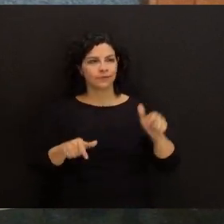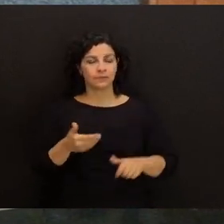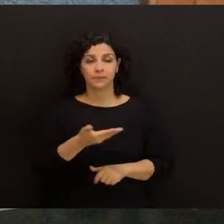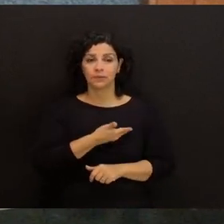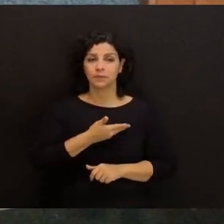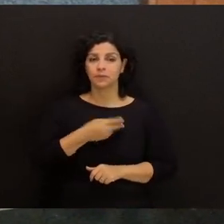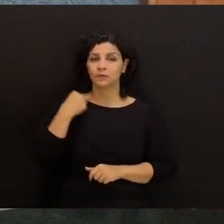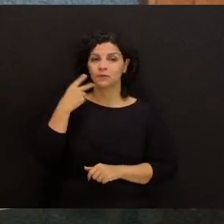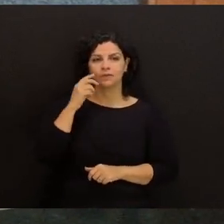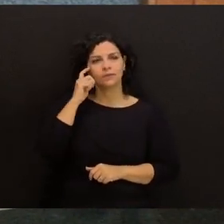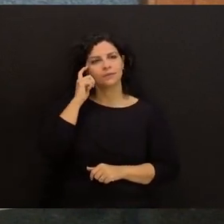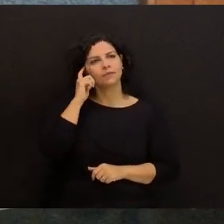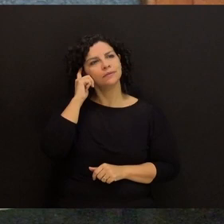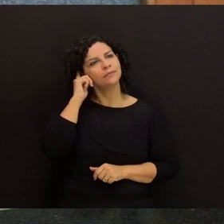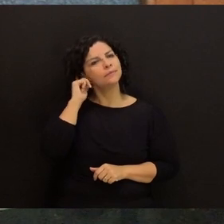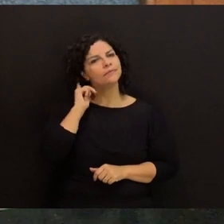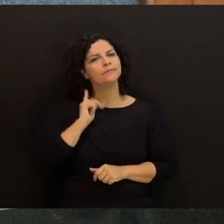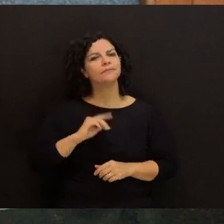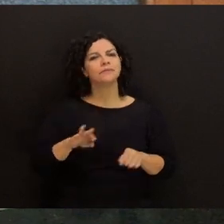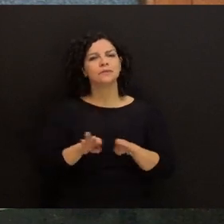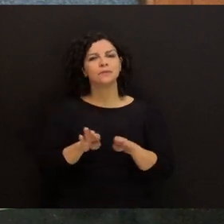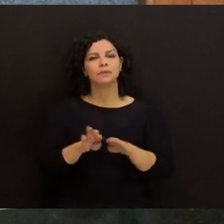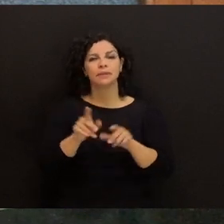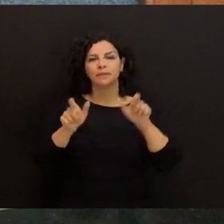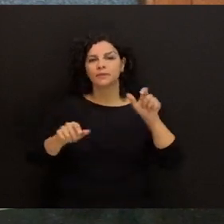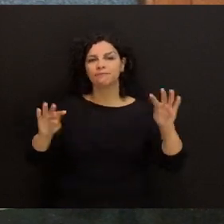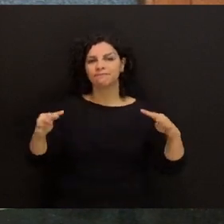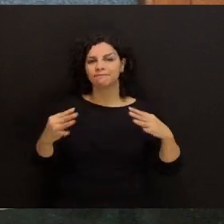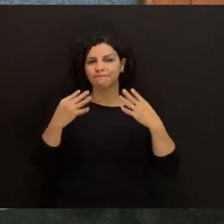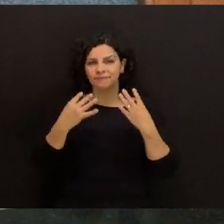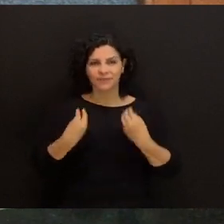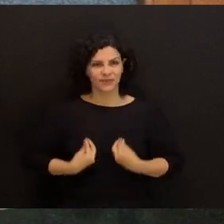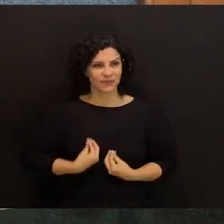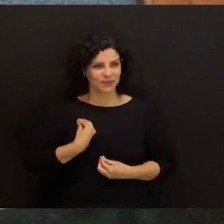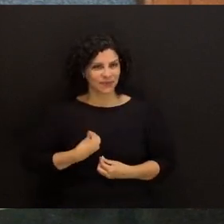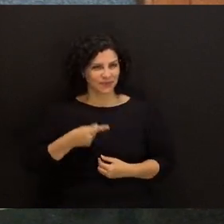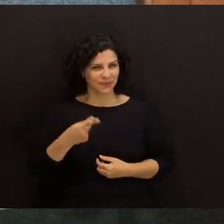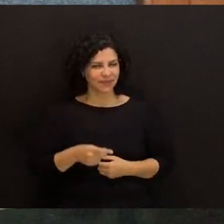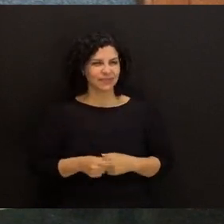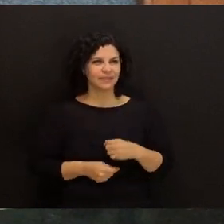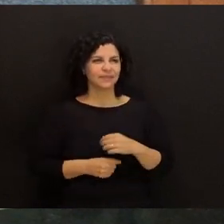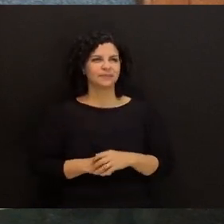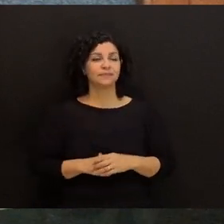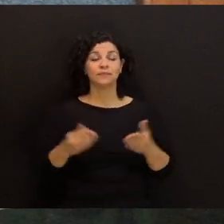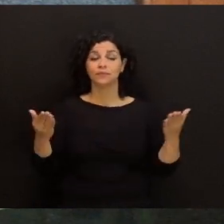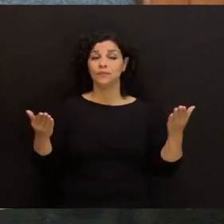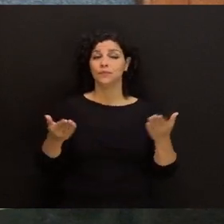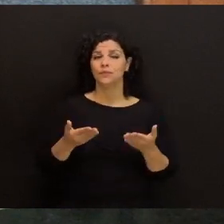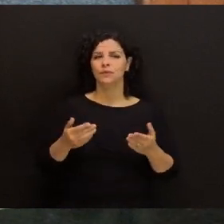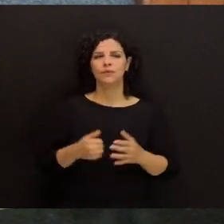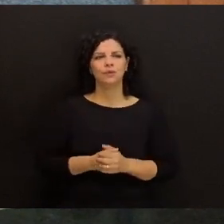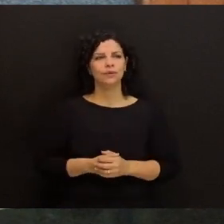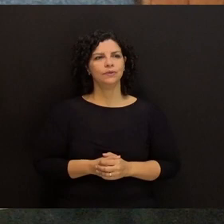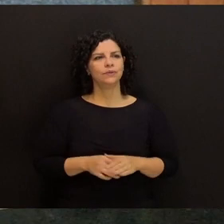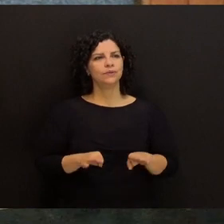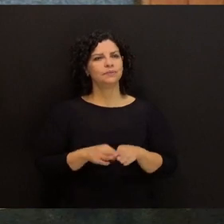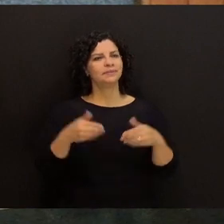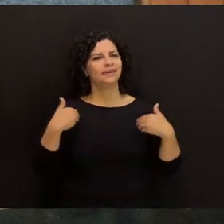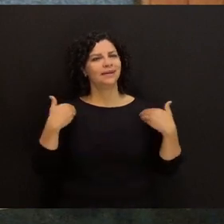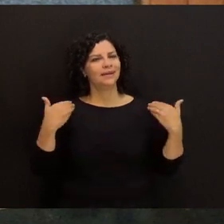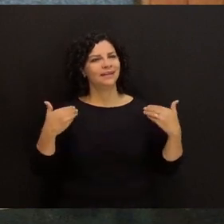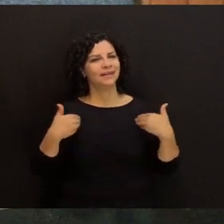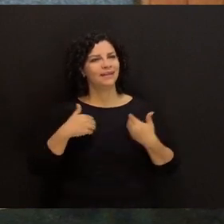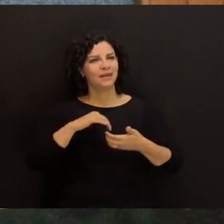meus pares cumprimenta todo público que está aqui nos assistindo e hoje com uma grande alegria